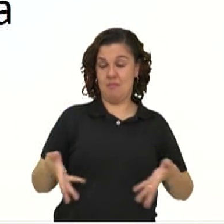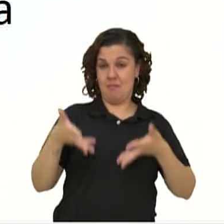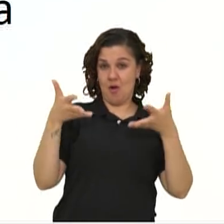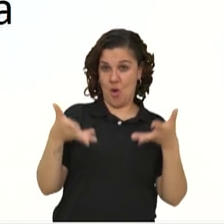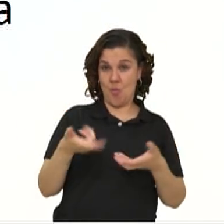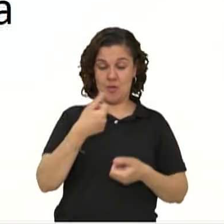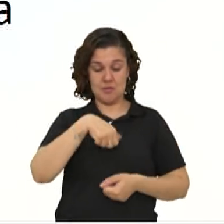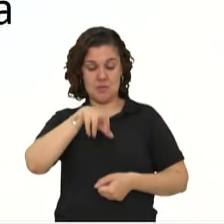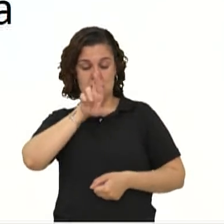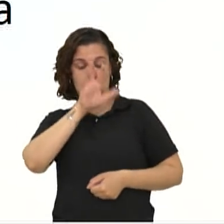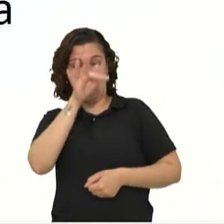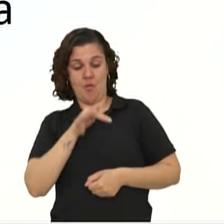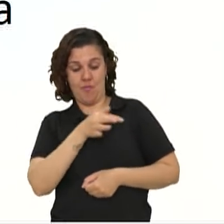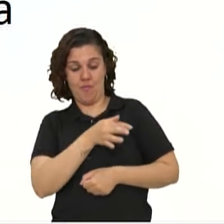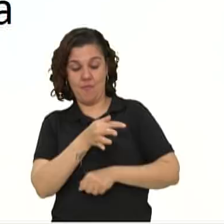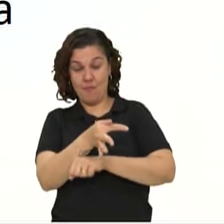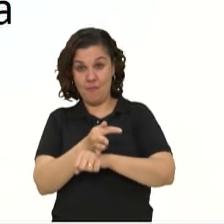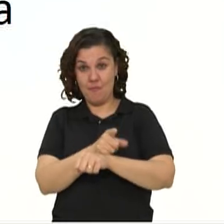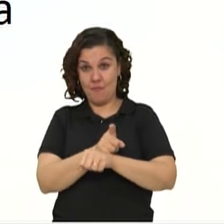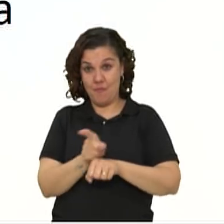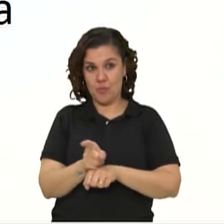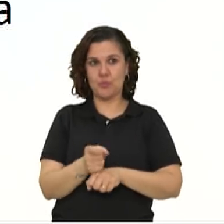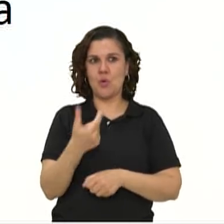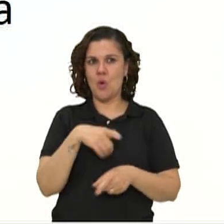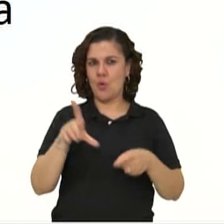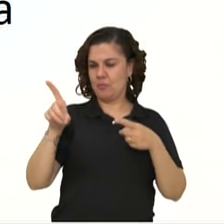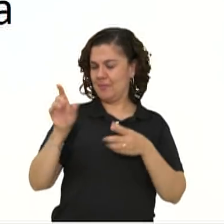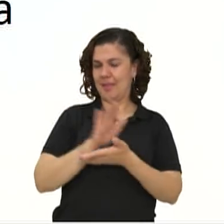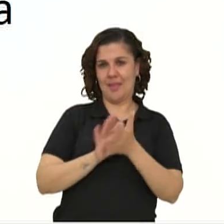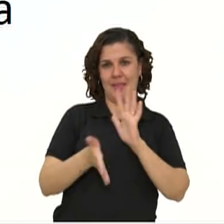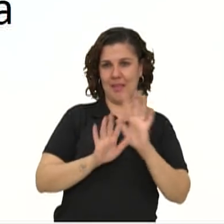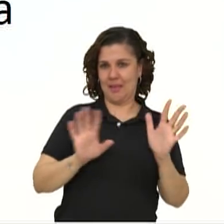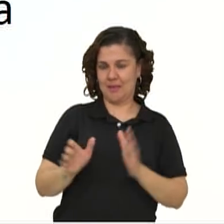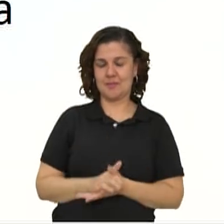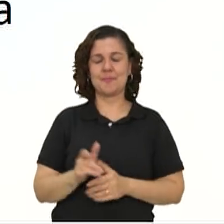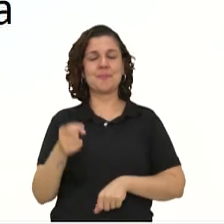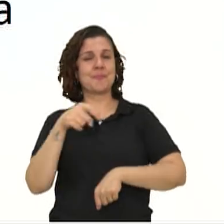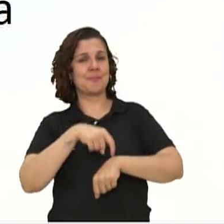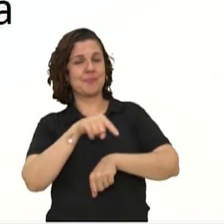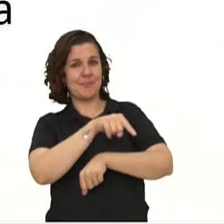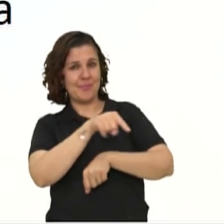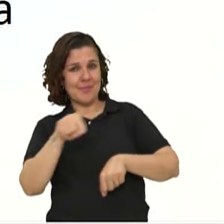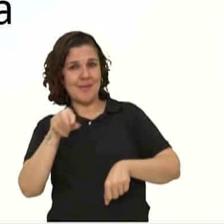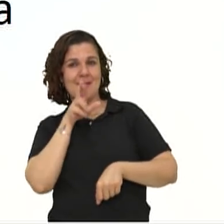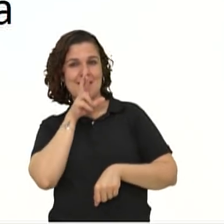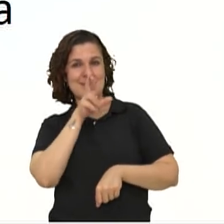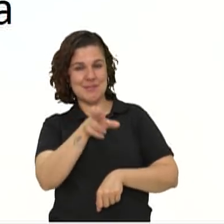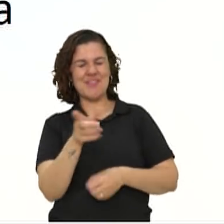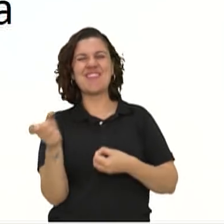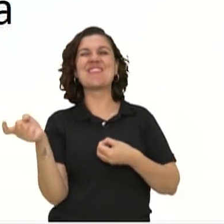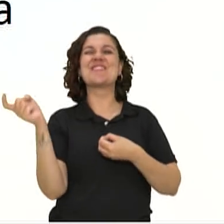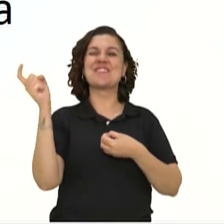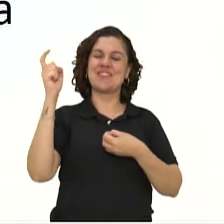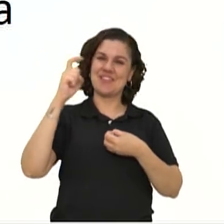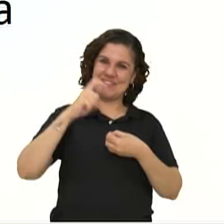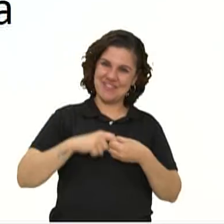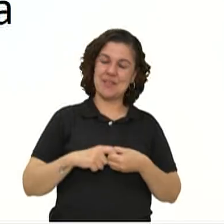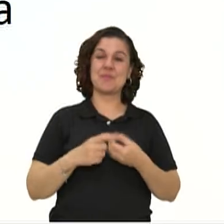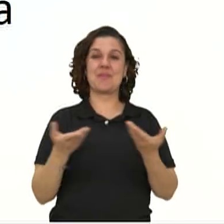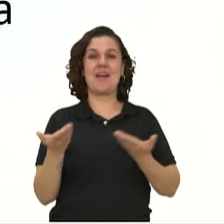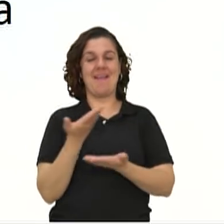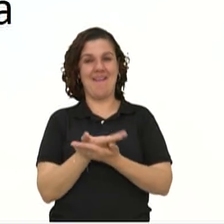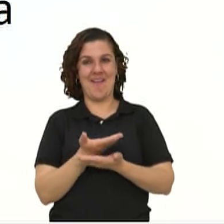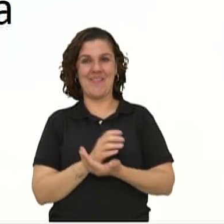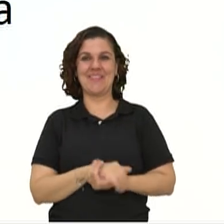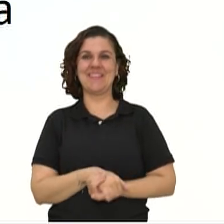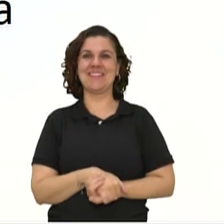dos senhores feudais, ou letra D, nenhuma das alternativas. Vou deixar vocês para responder e em seguida voltamos